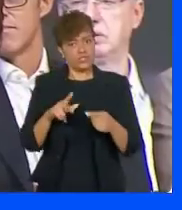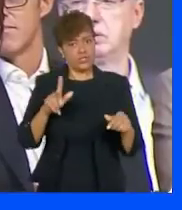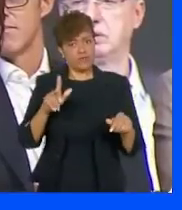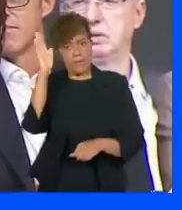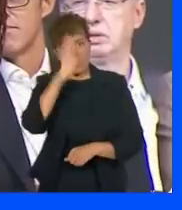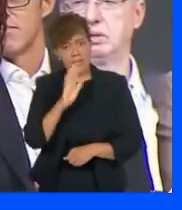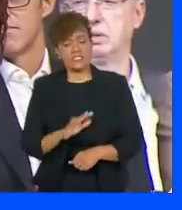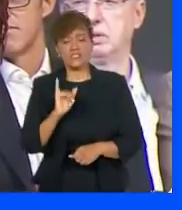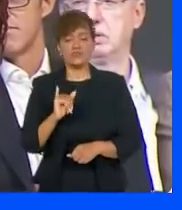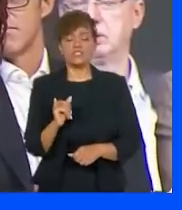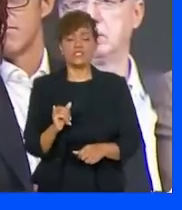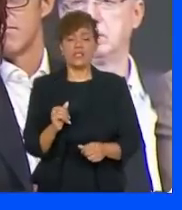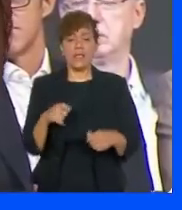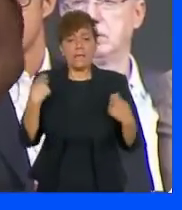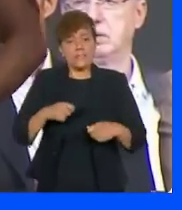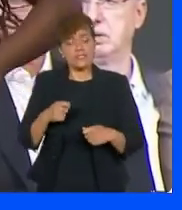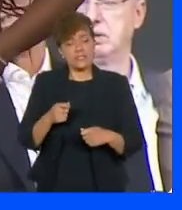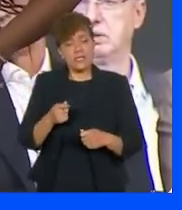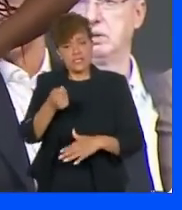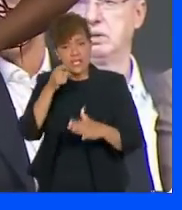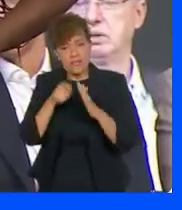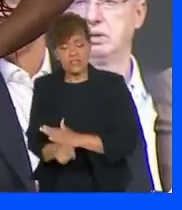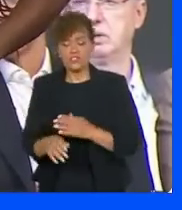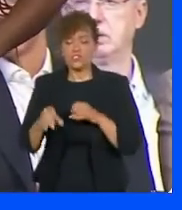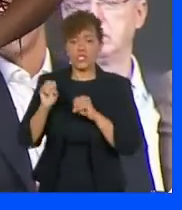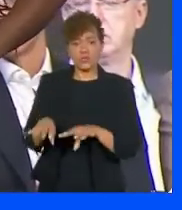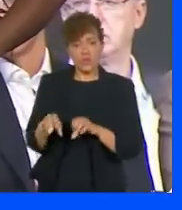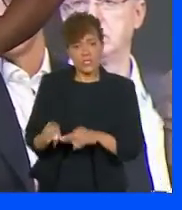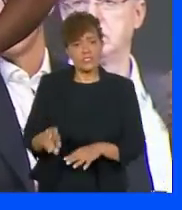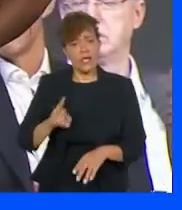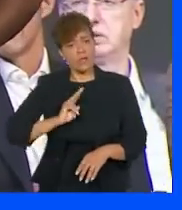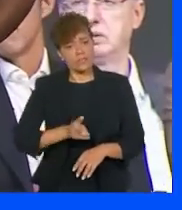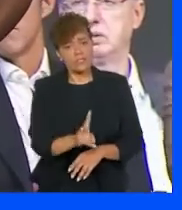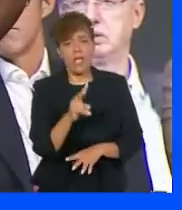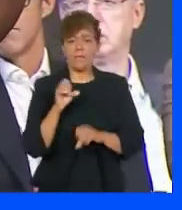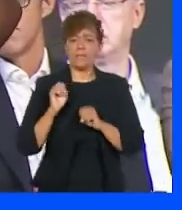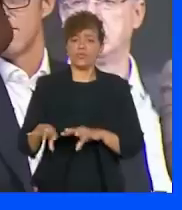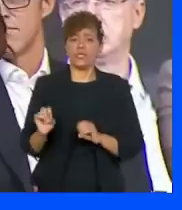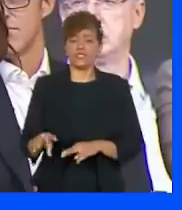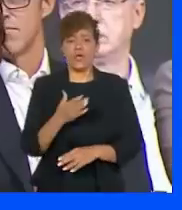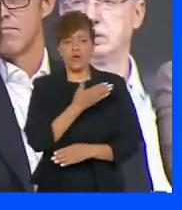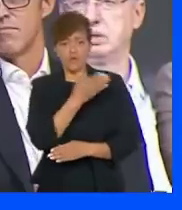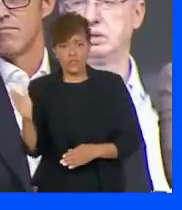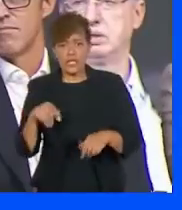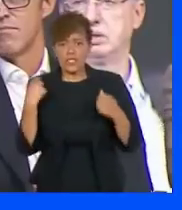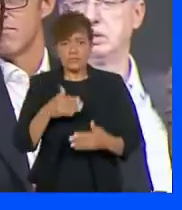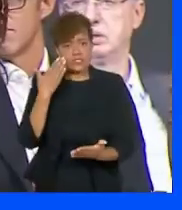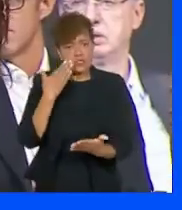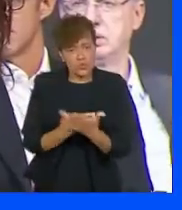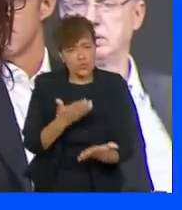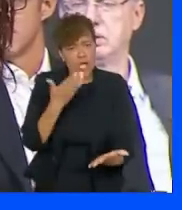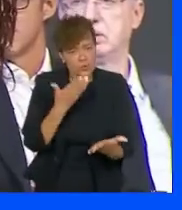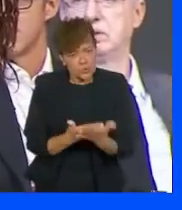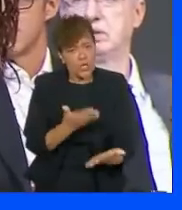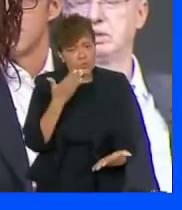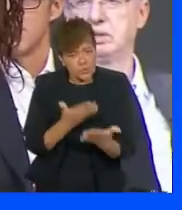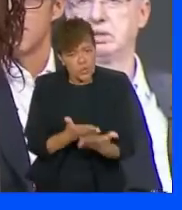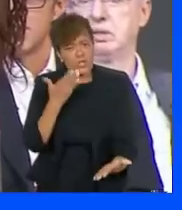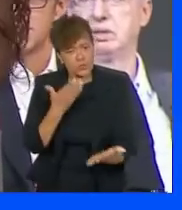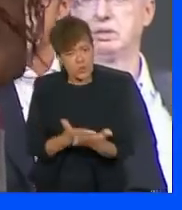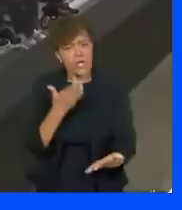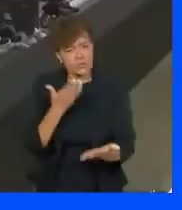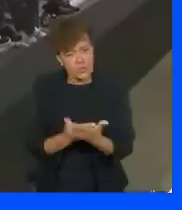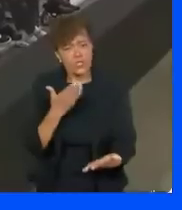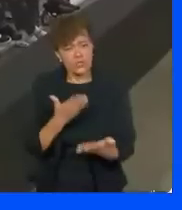não investir em educação, educação, educação. E vocês têm que estudar, estudar,